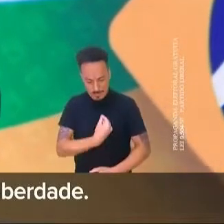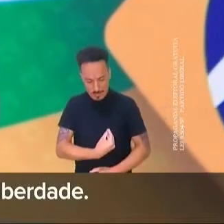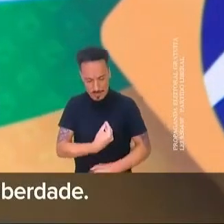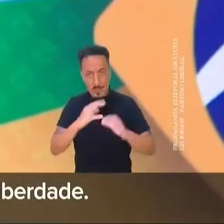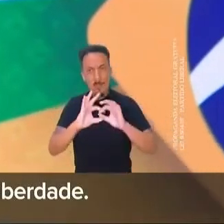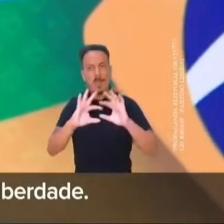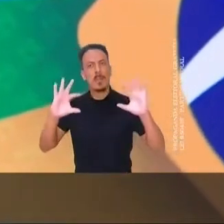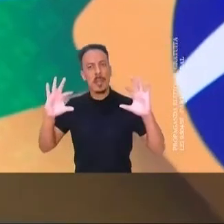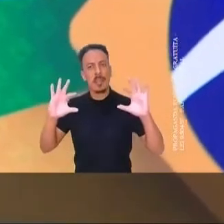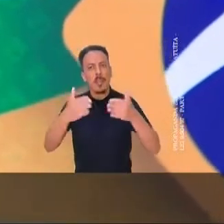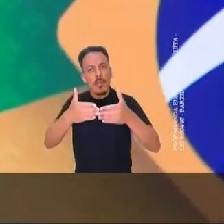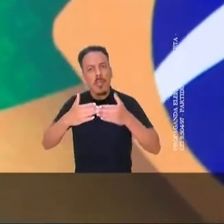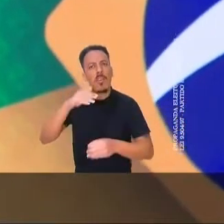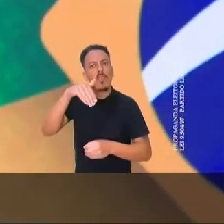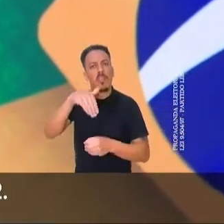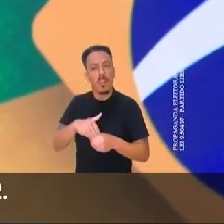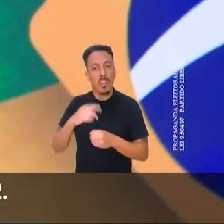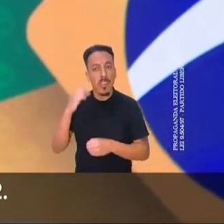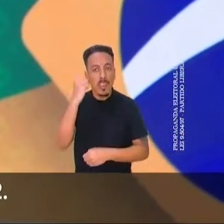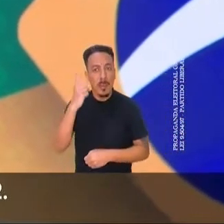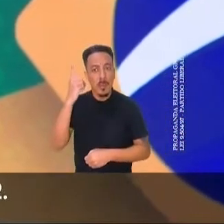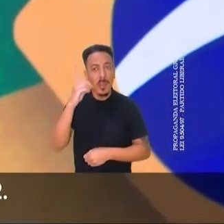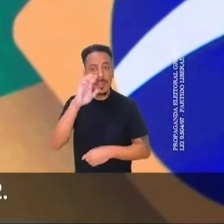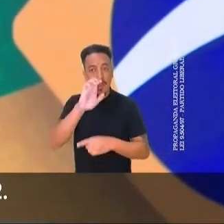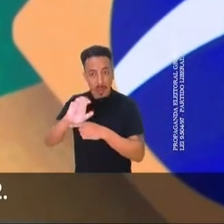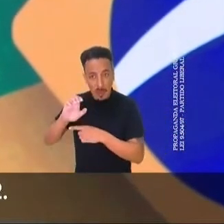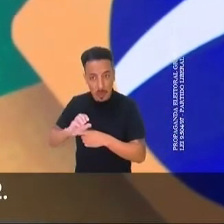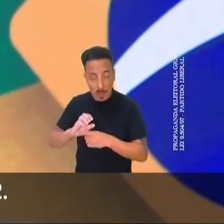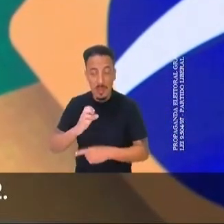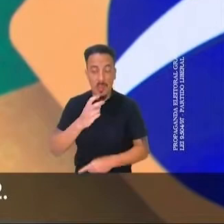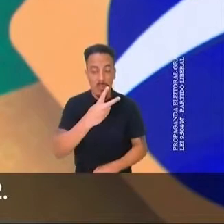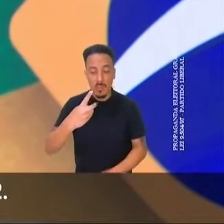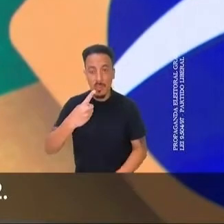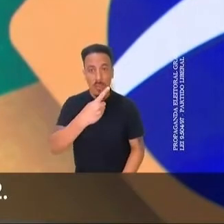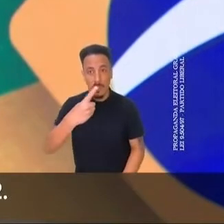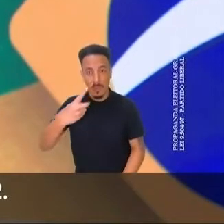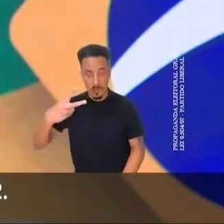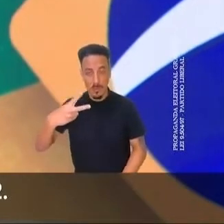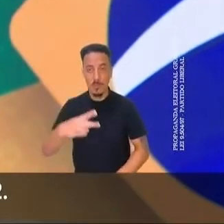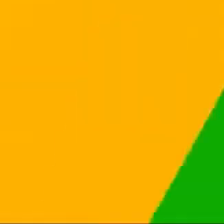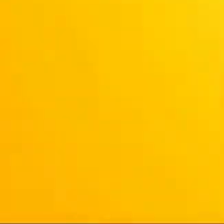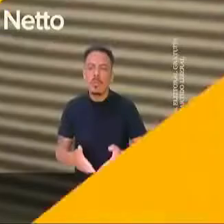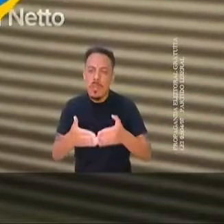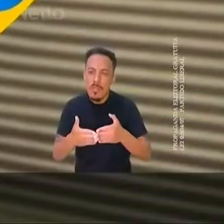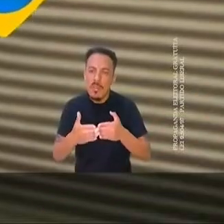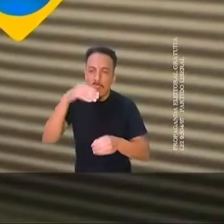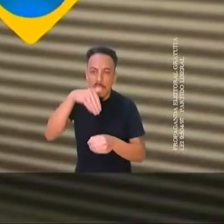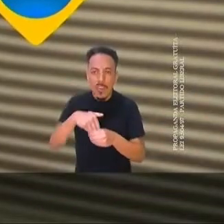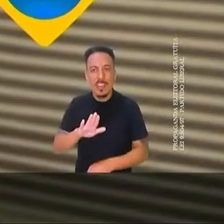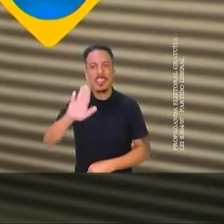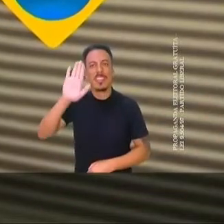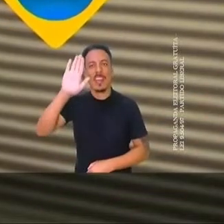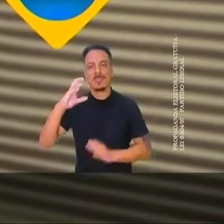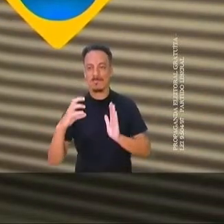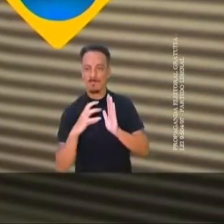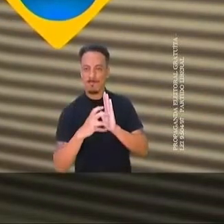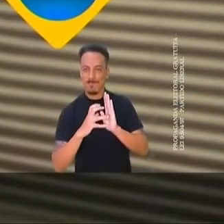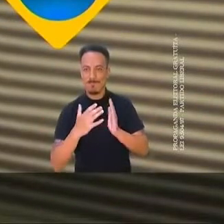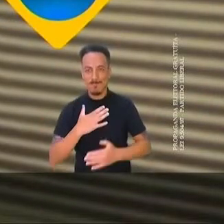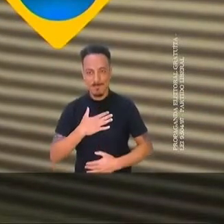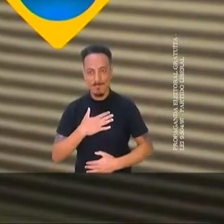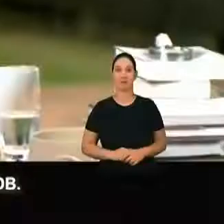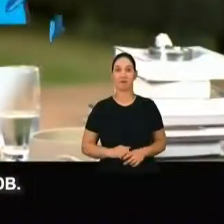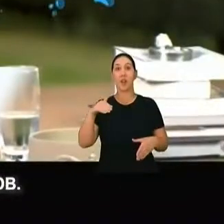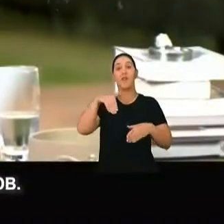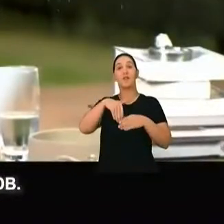família e da liberdade. Peço seu voto para deputado estadual Carlos César 22112. Peço a vocês que votem nos candidatos da